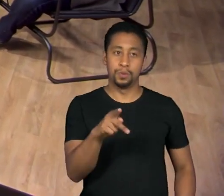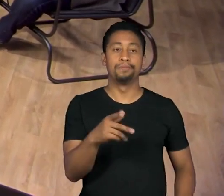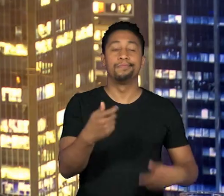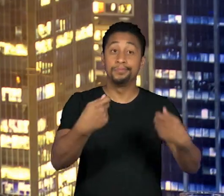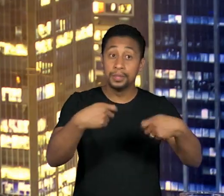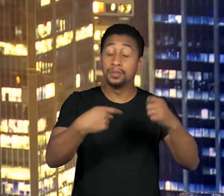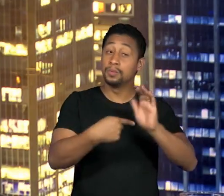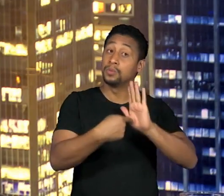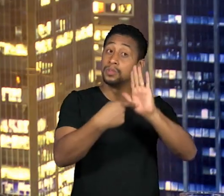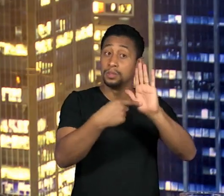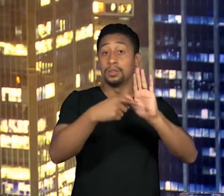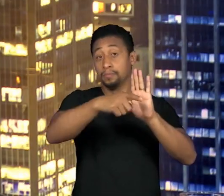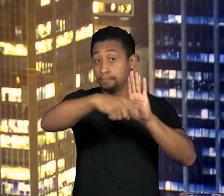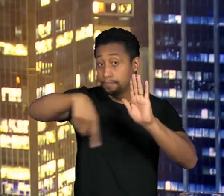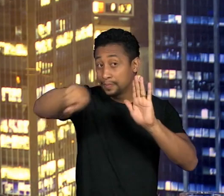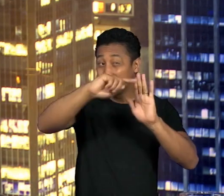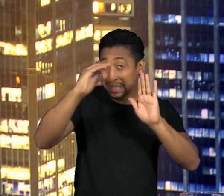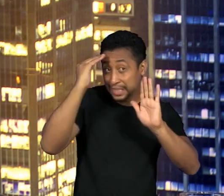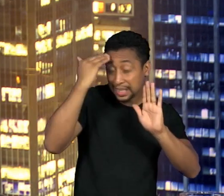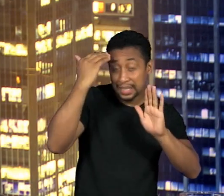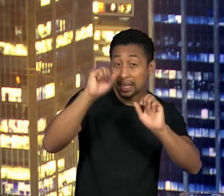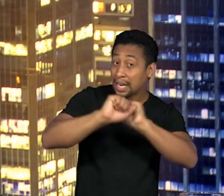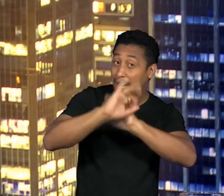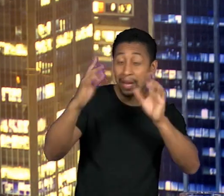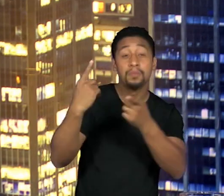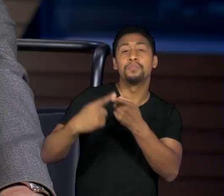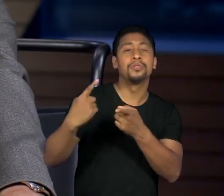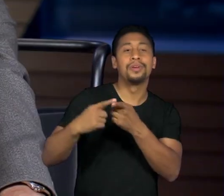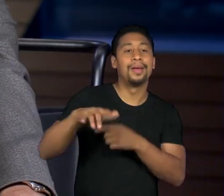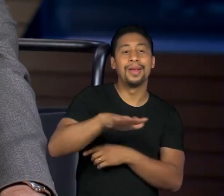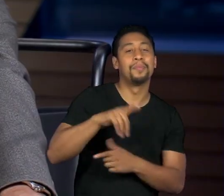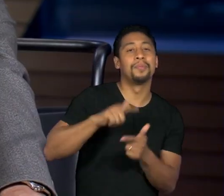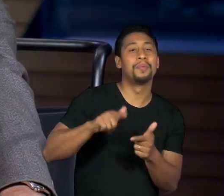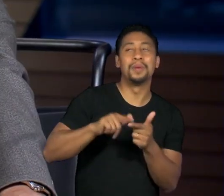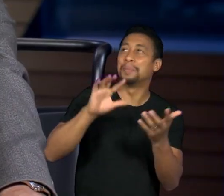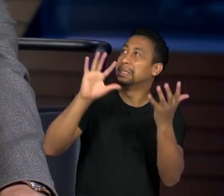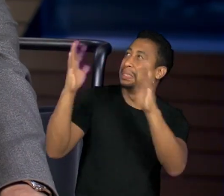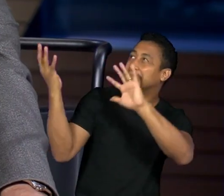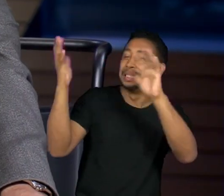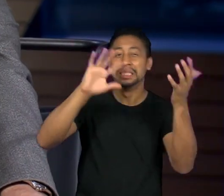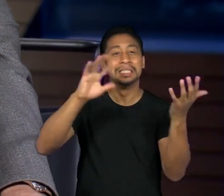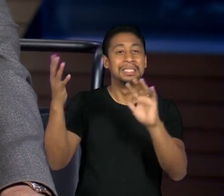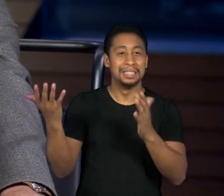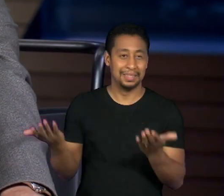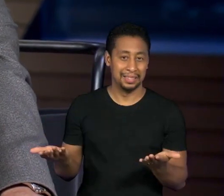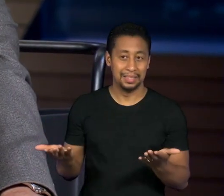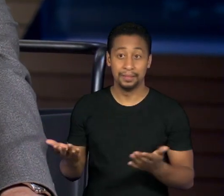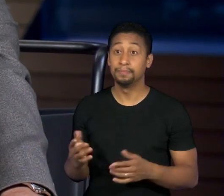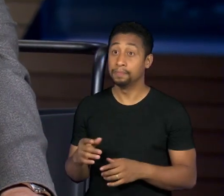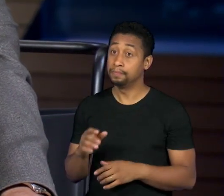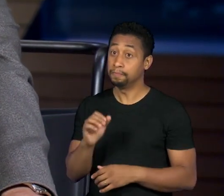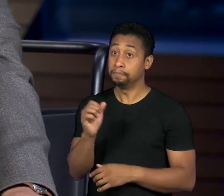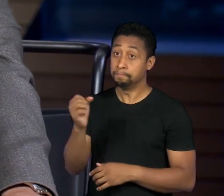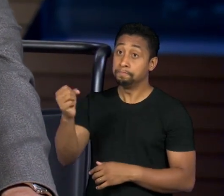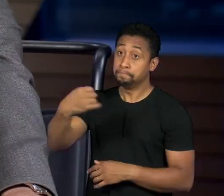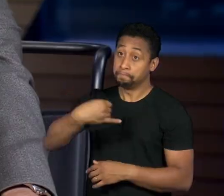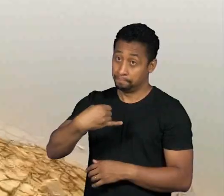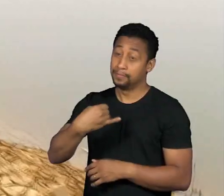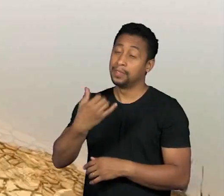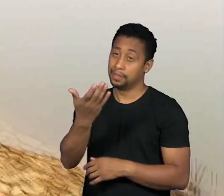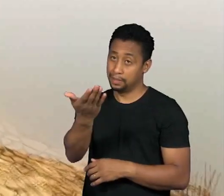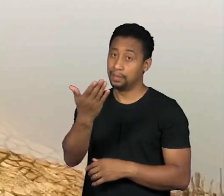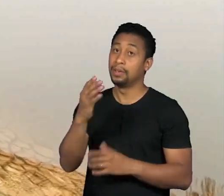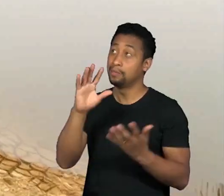mudanças climáticas com a piora desse cenário. Uma coisa que tem que ficar claro é que a crise